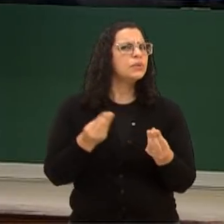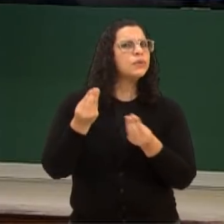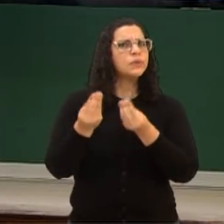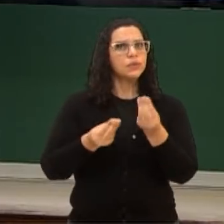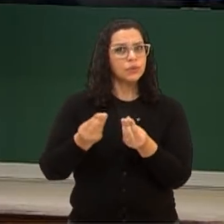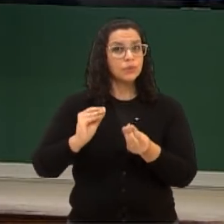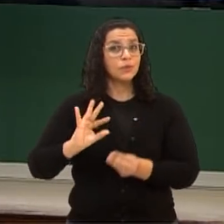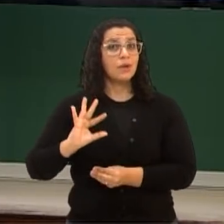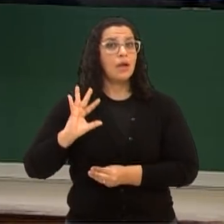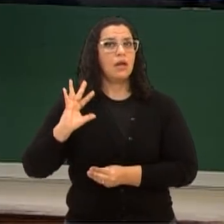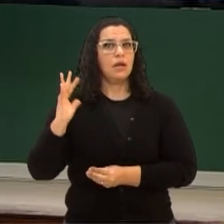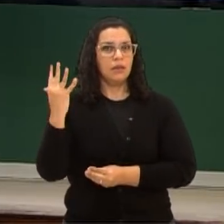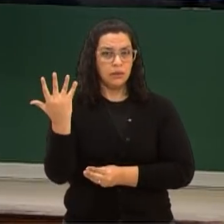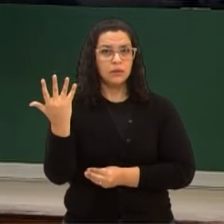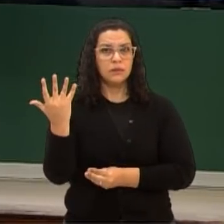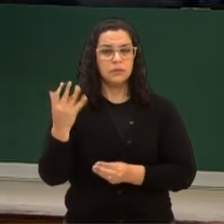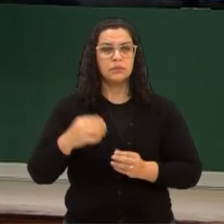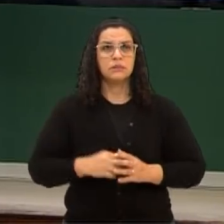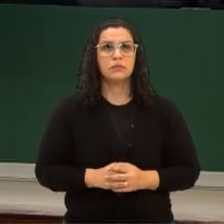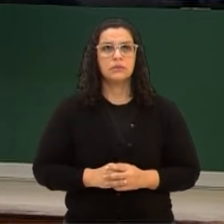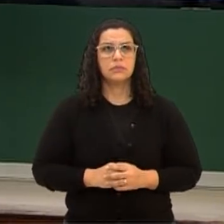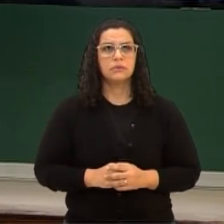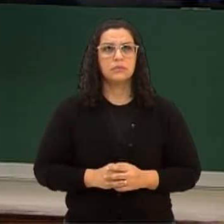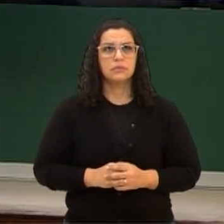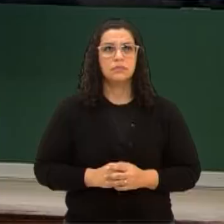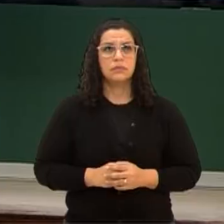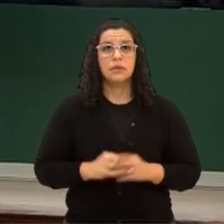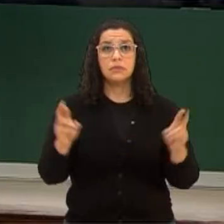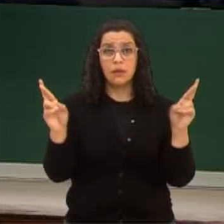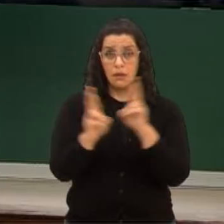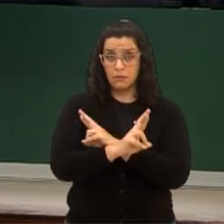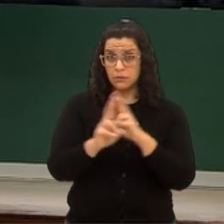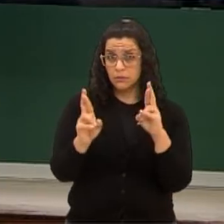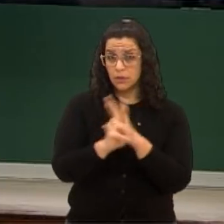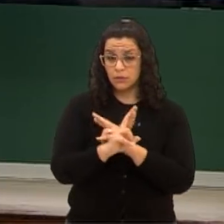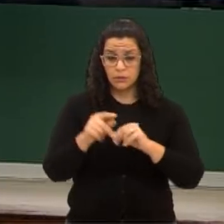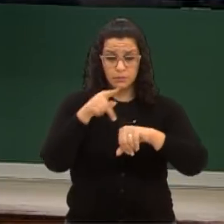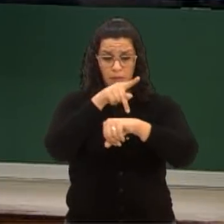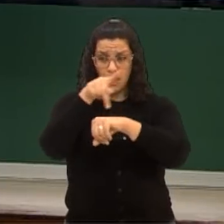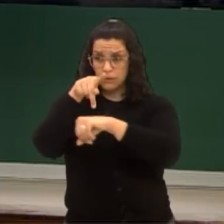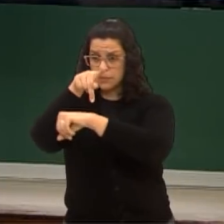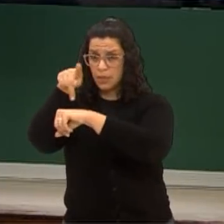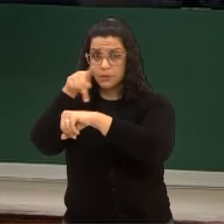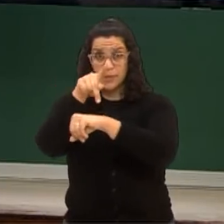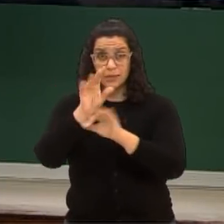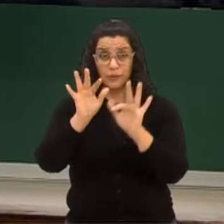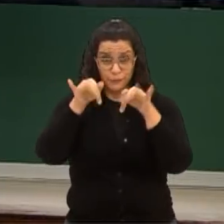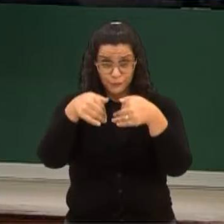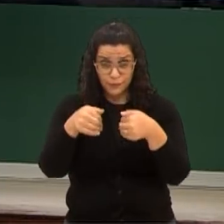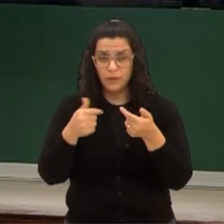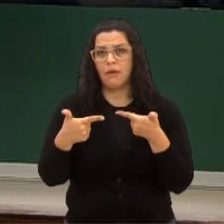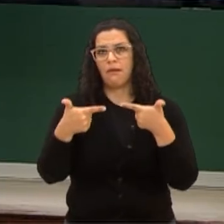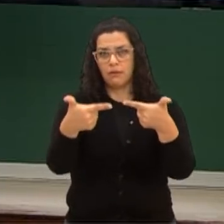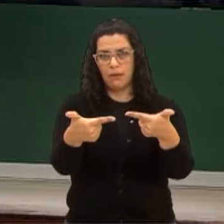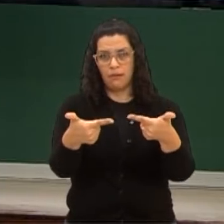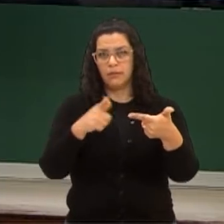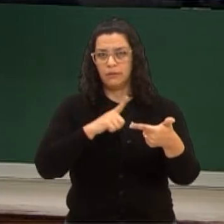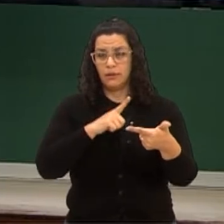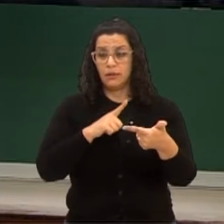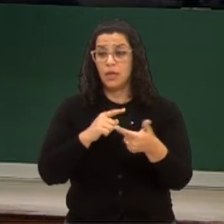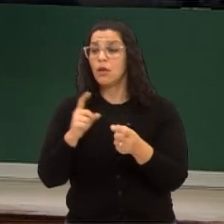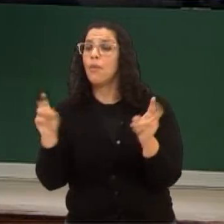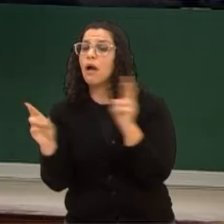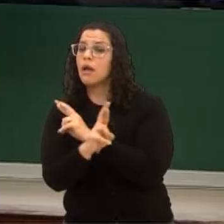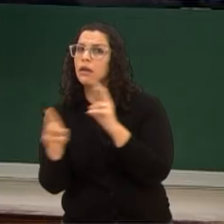como que ocorreram as relações entre os países após esse processo da Guerra